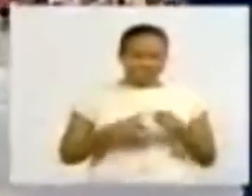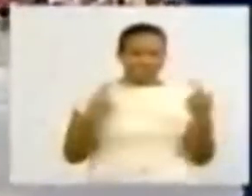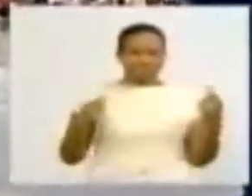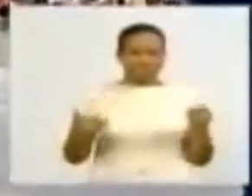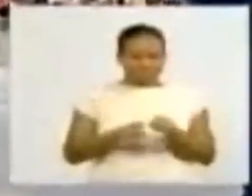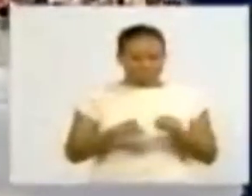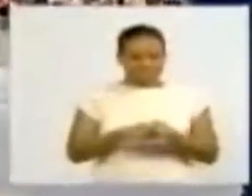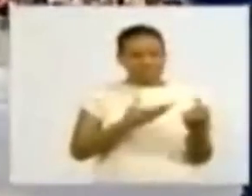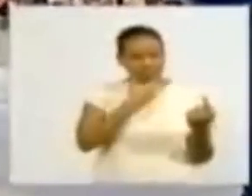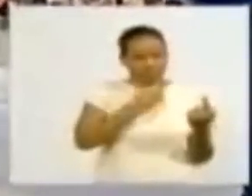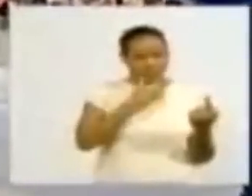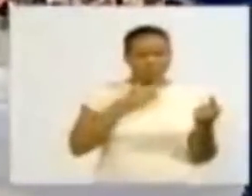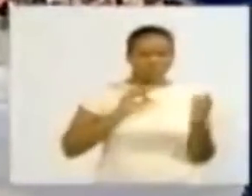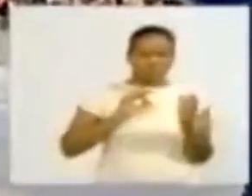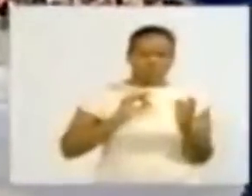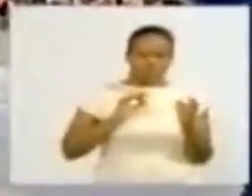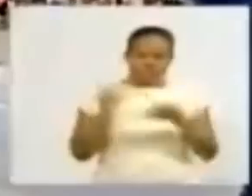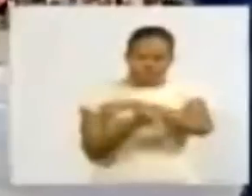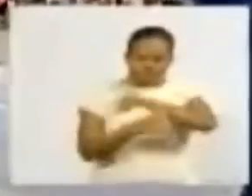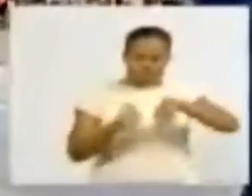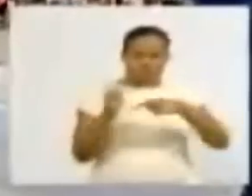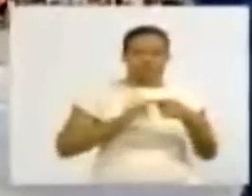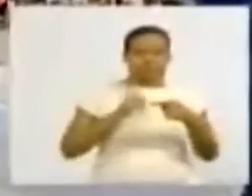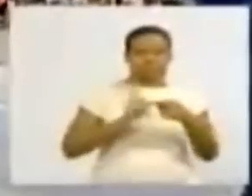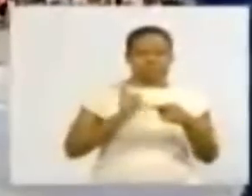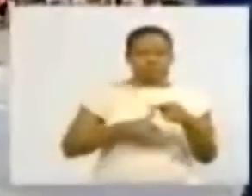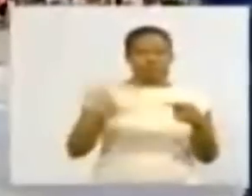mas de resolvê-las com sua capacidade de amar.